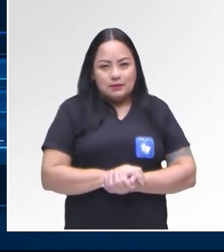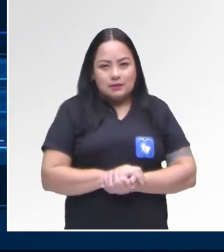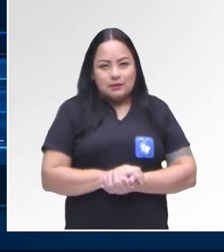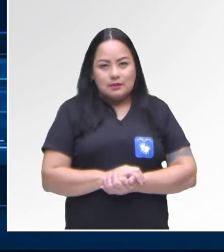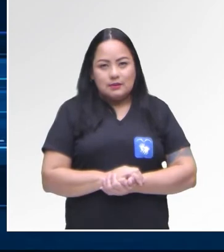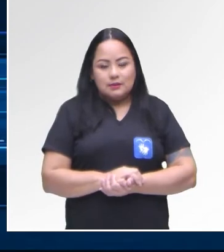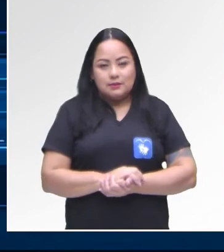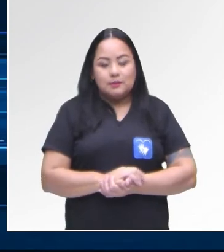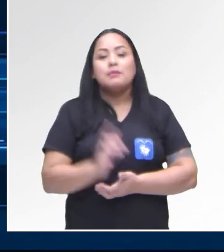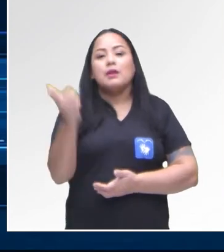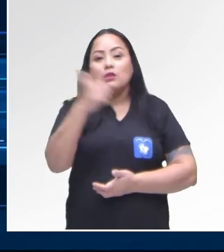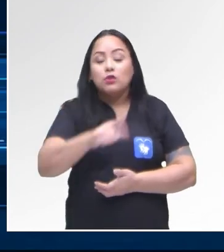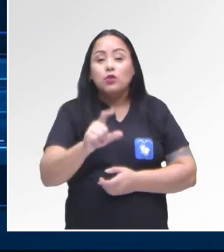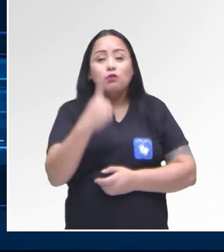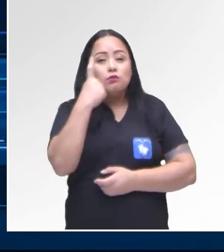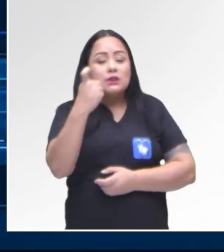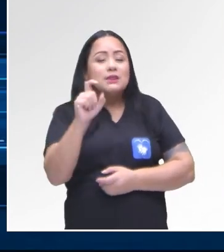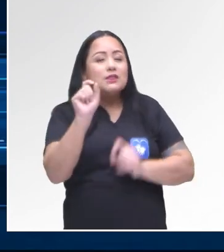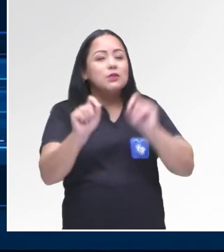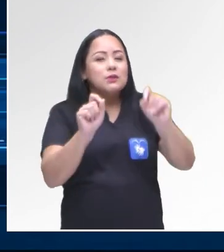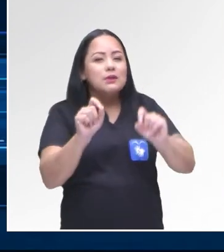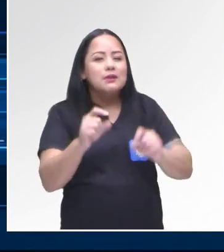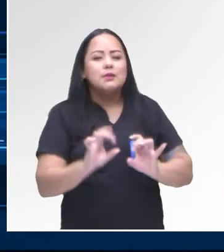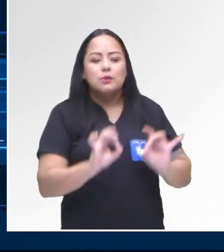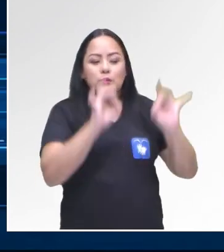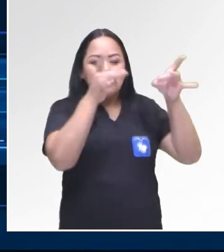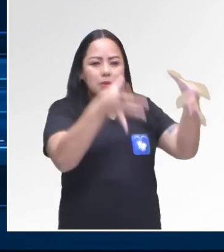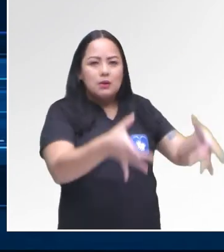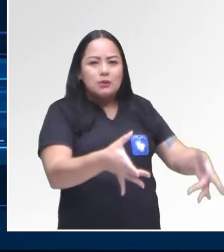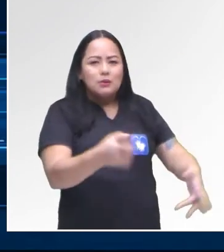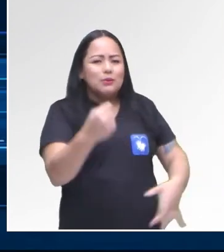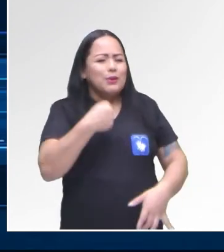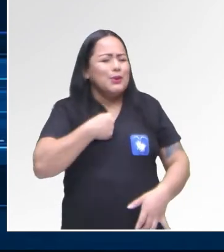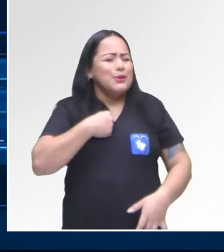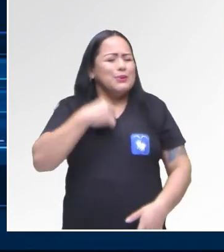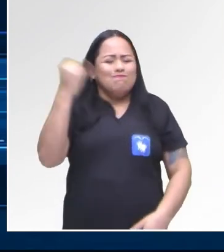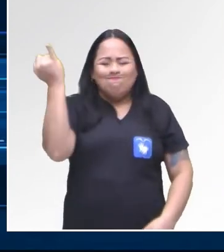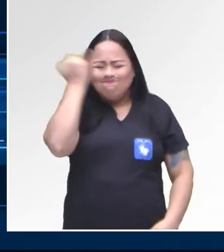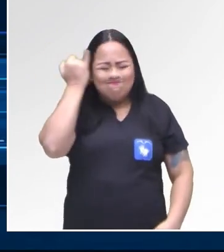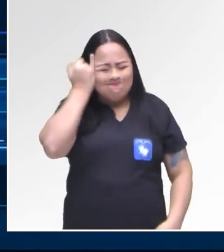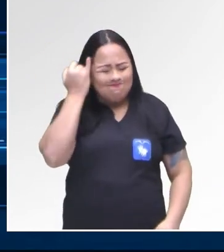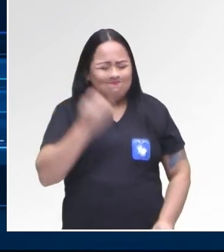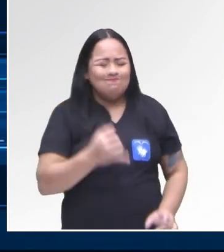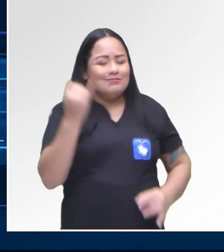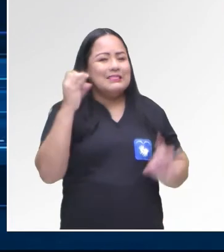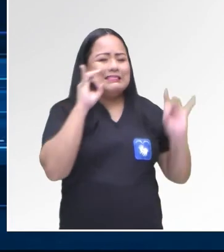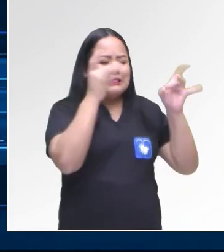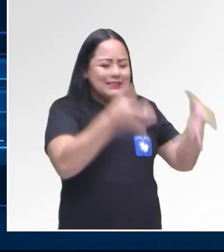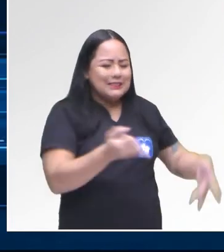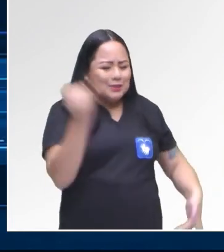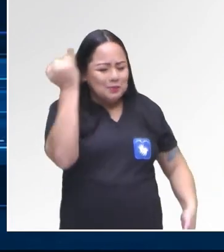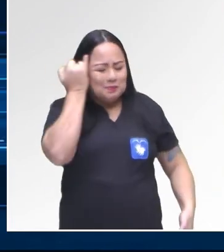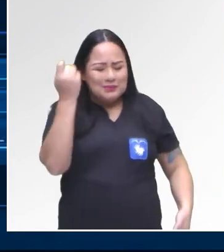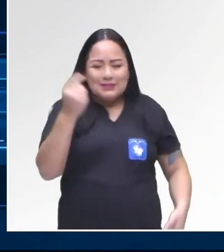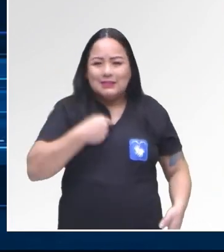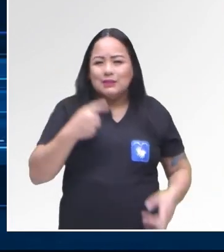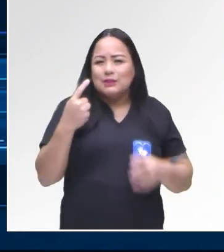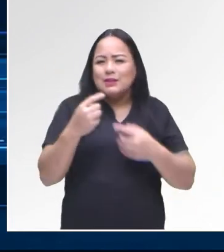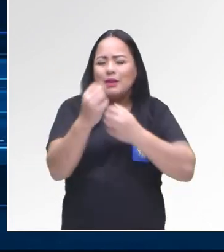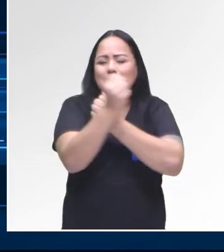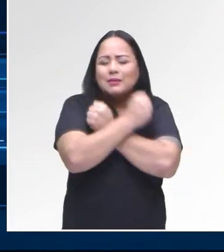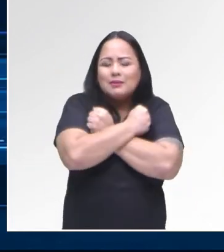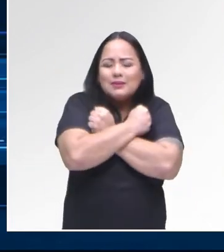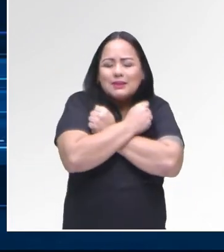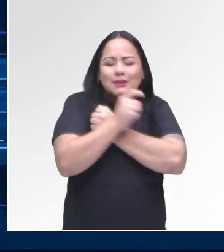E novamente, sabe o que é interessante? No abandono eu não aguento, no abandono eu não aguento. Sem teu abraço,